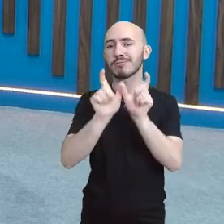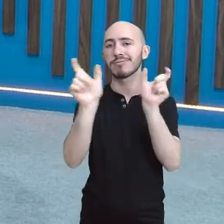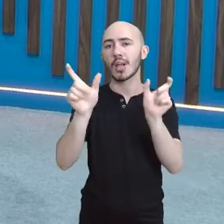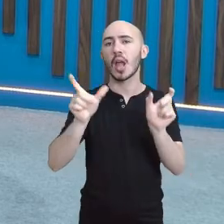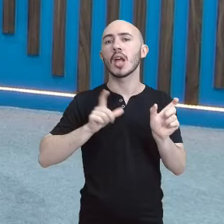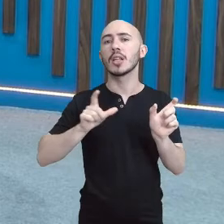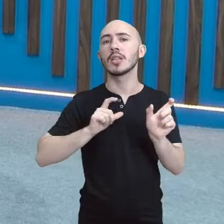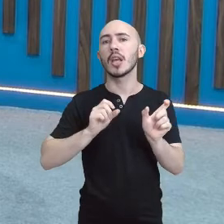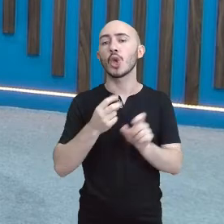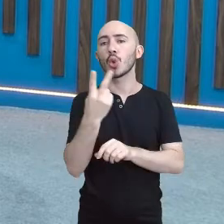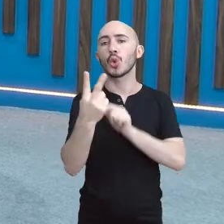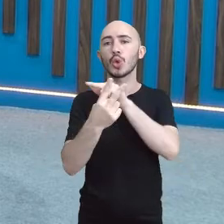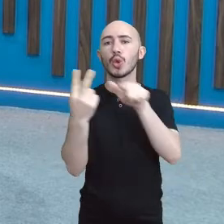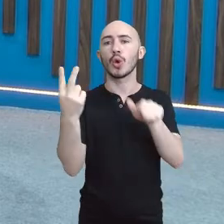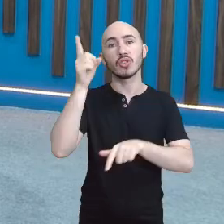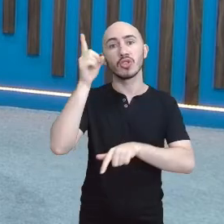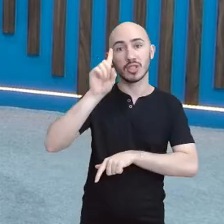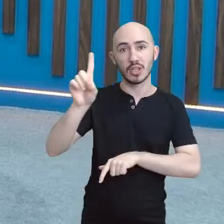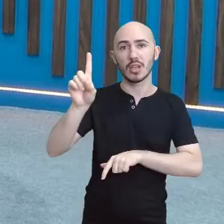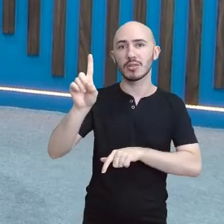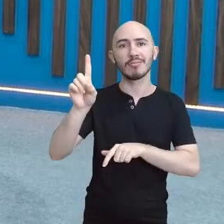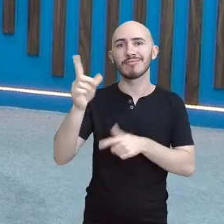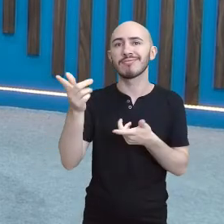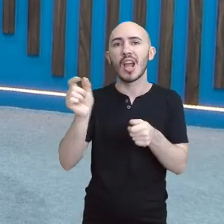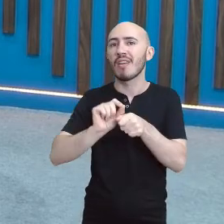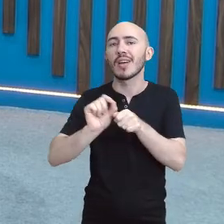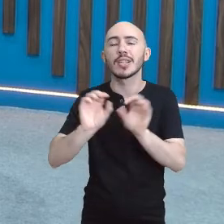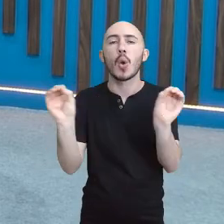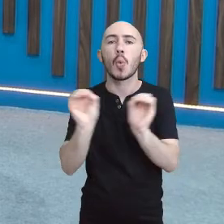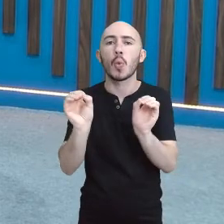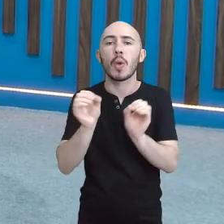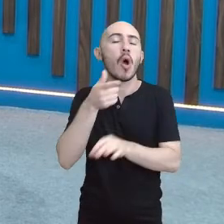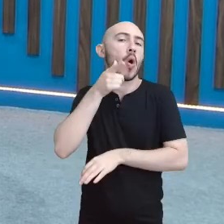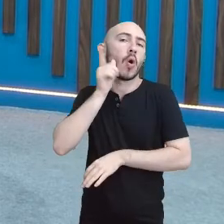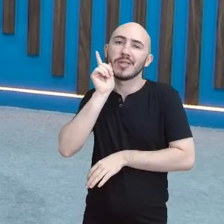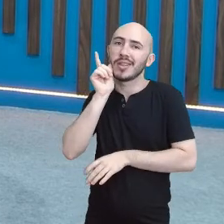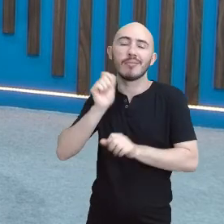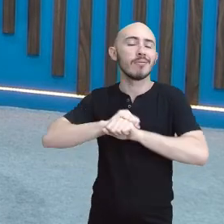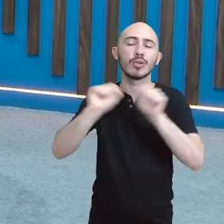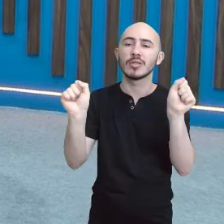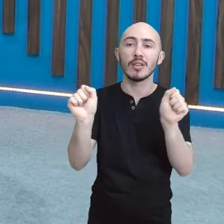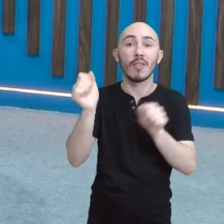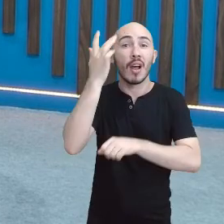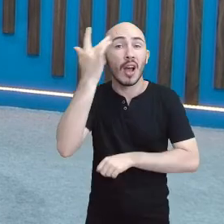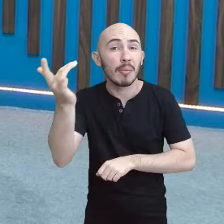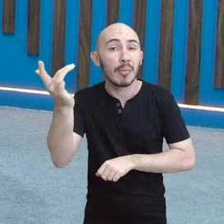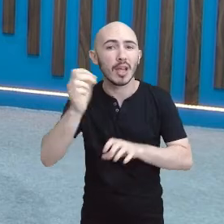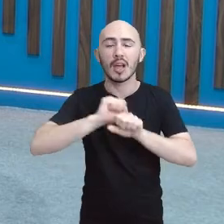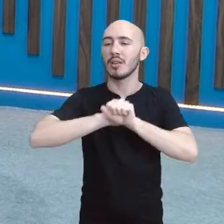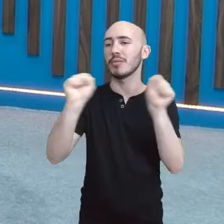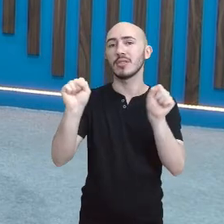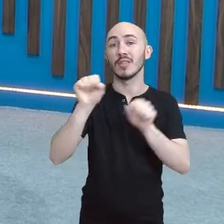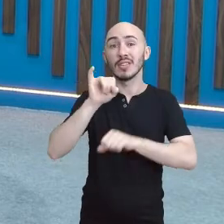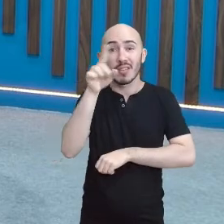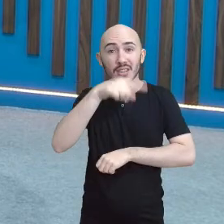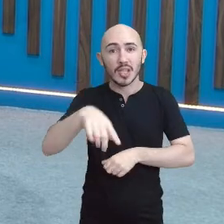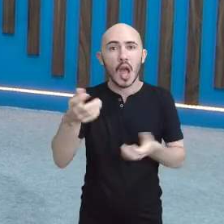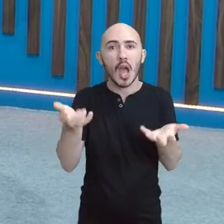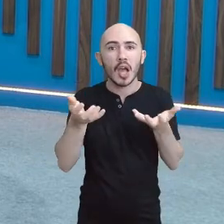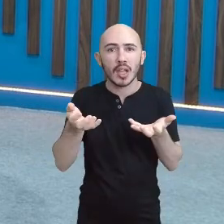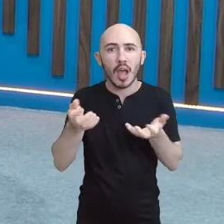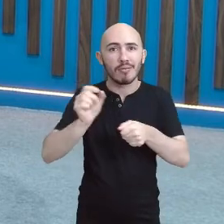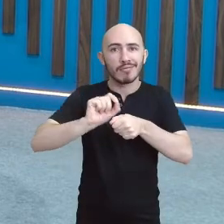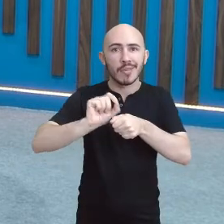que não se pode fazer nada. Um é o ontem, o outro é amanhã. Então, se você quiser fazer alguma coisa, faça hoje.